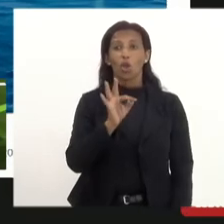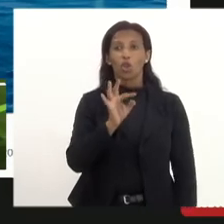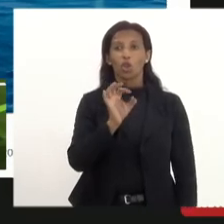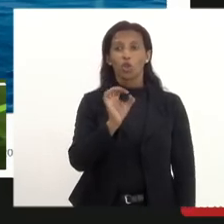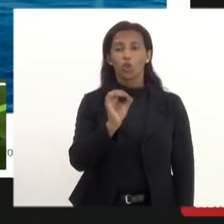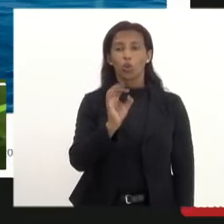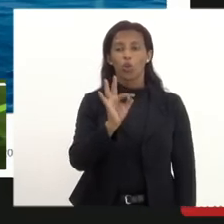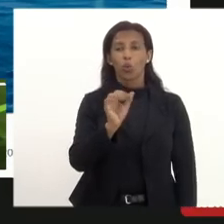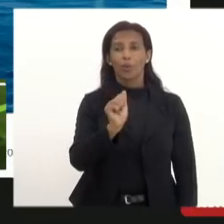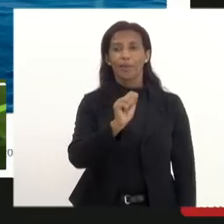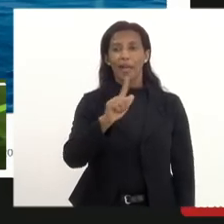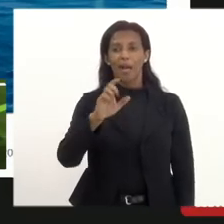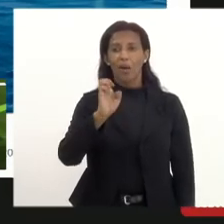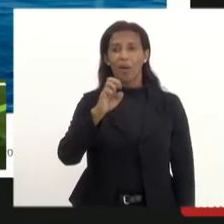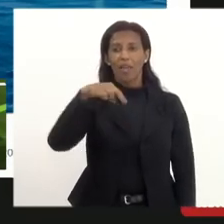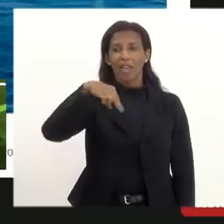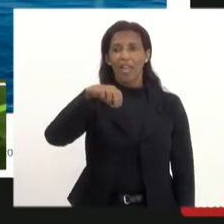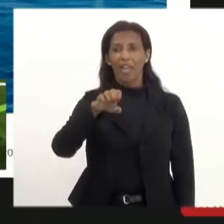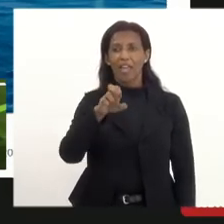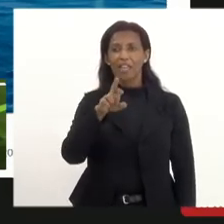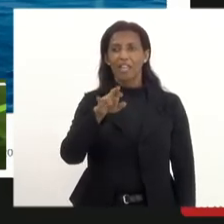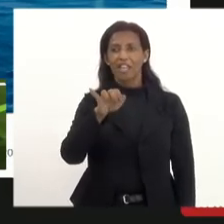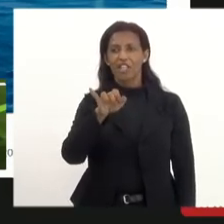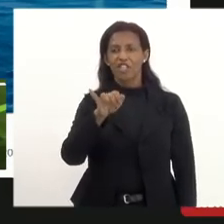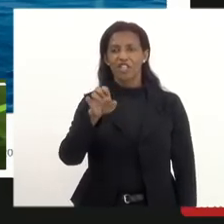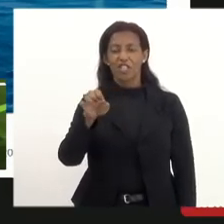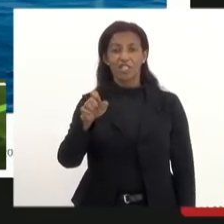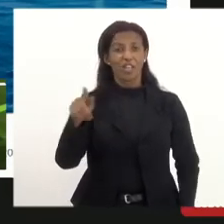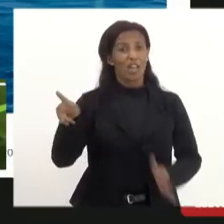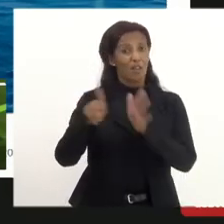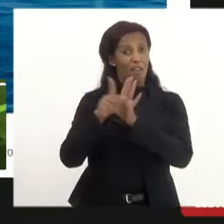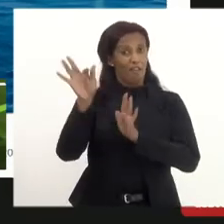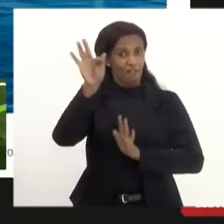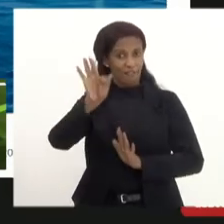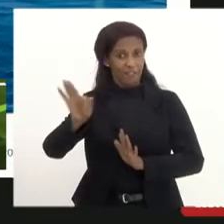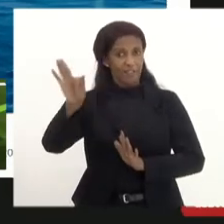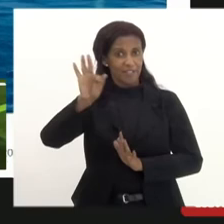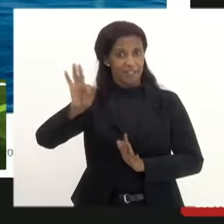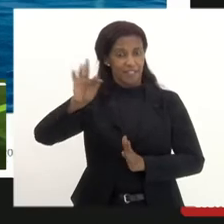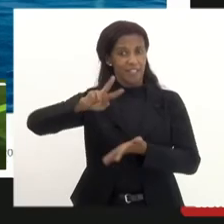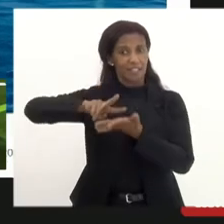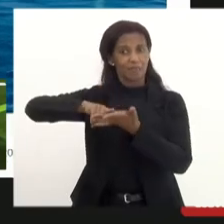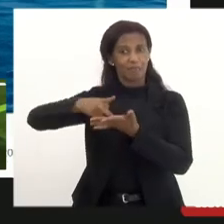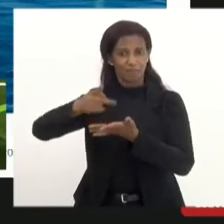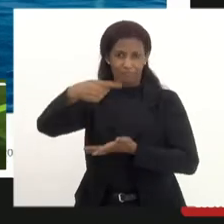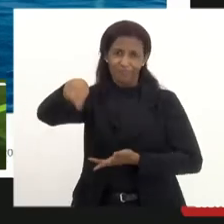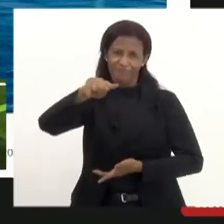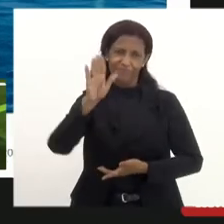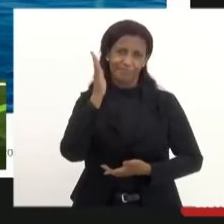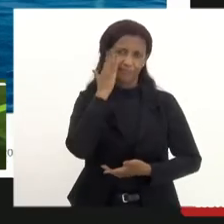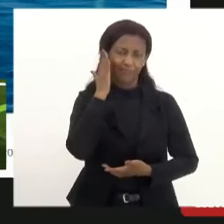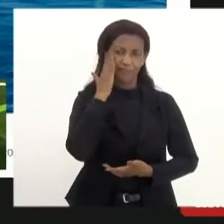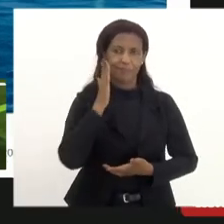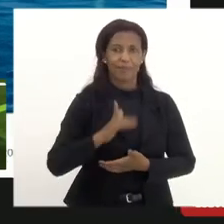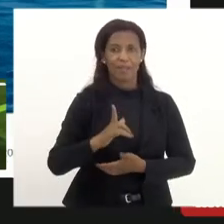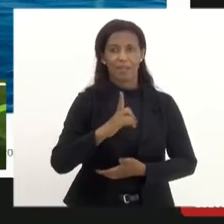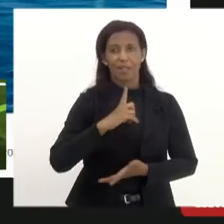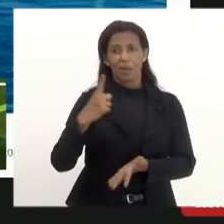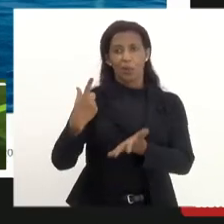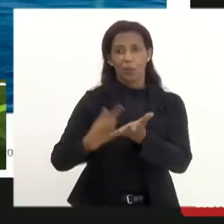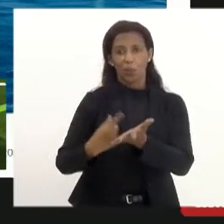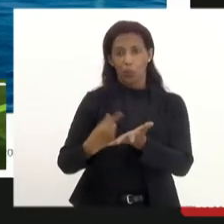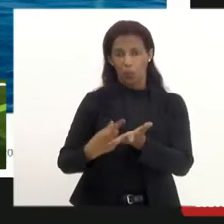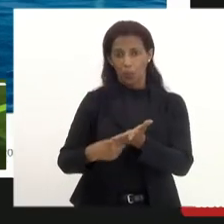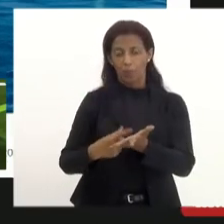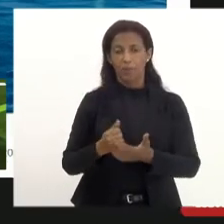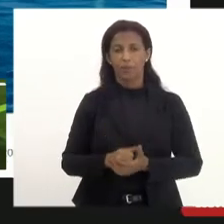uma empresa de energia de origem francesa, os senhores já devem saber. Temos um